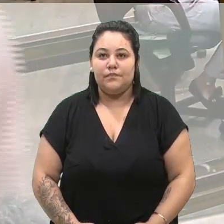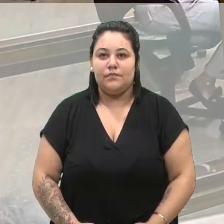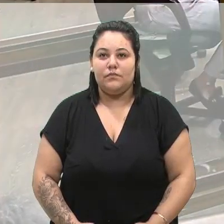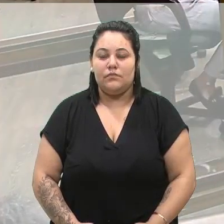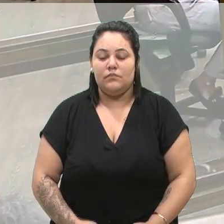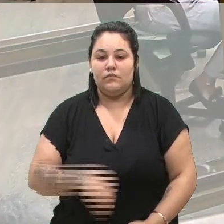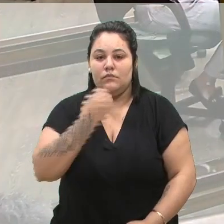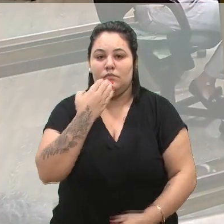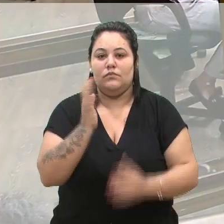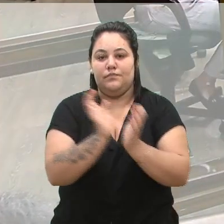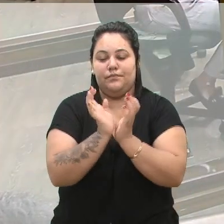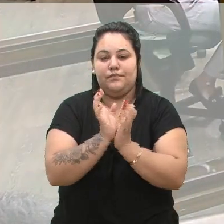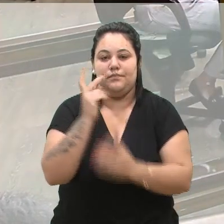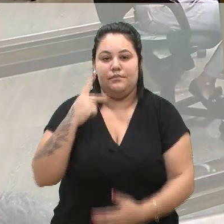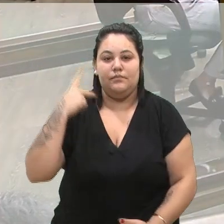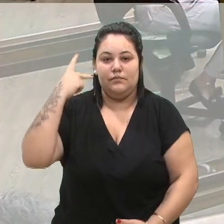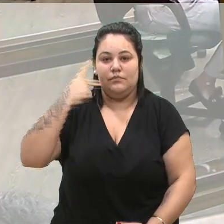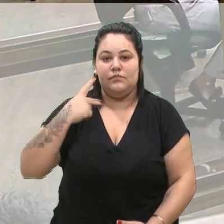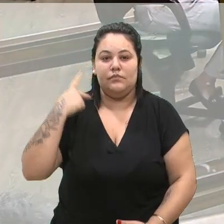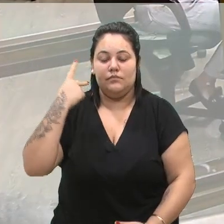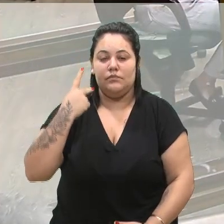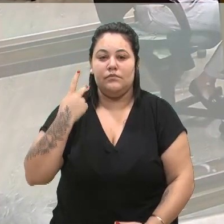colegas vereadores,